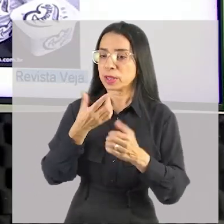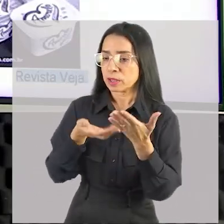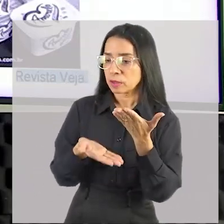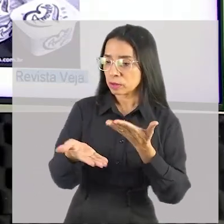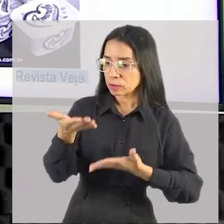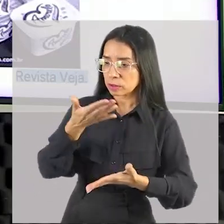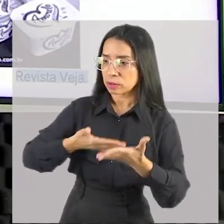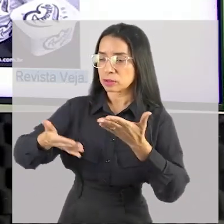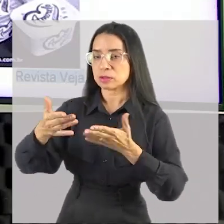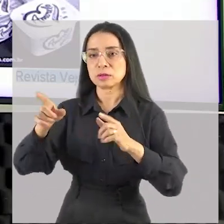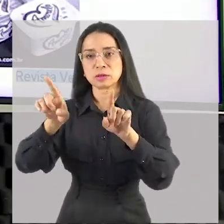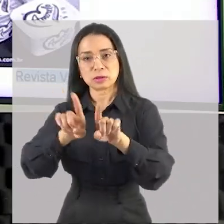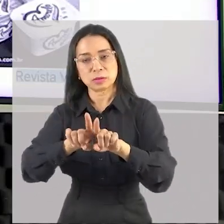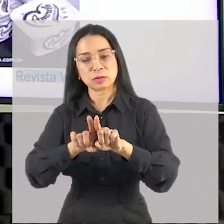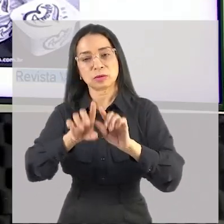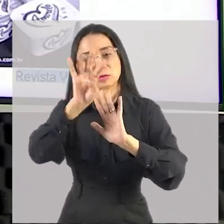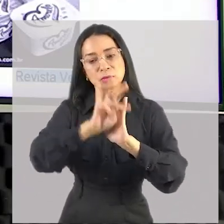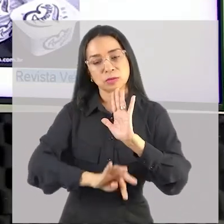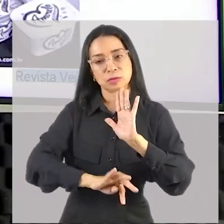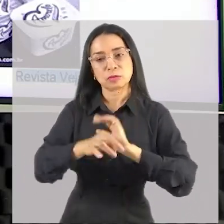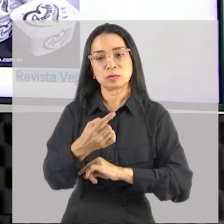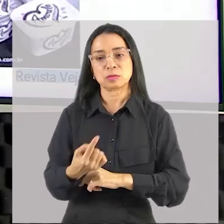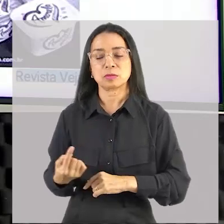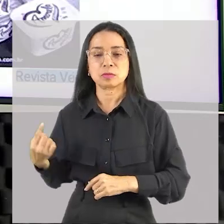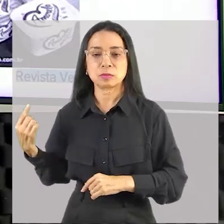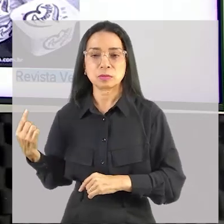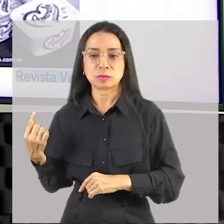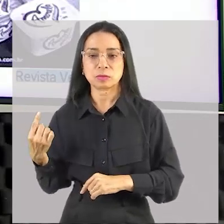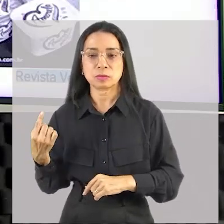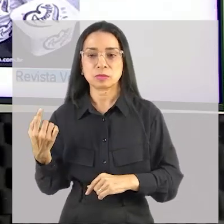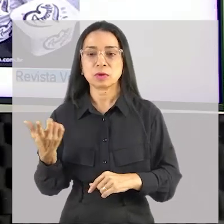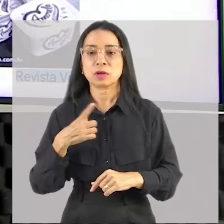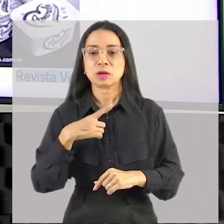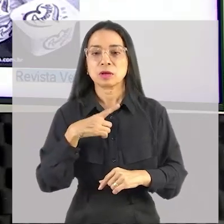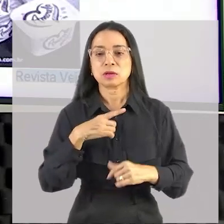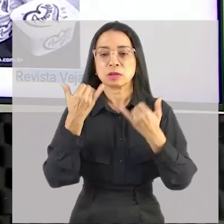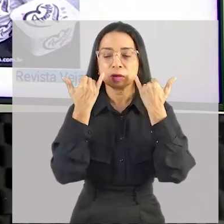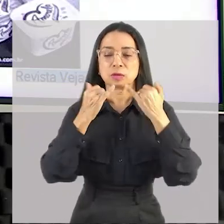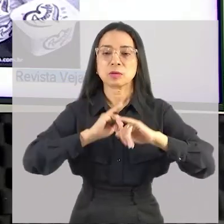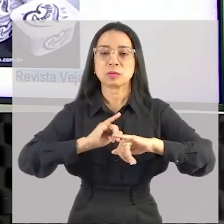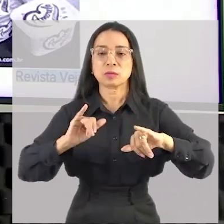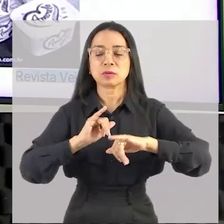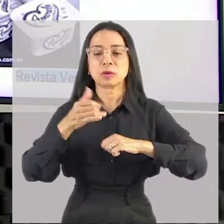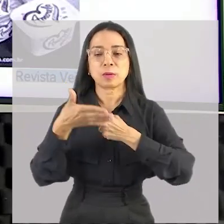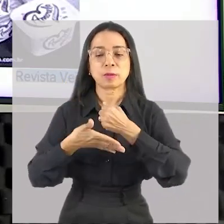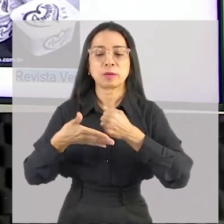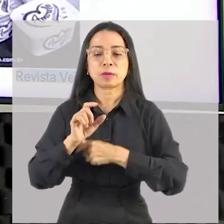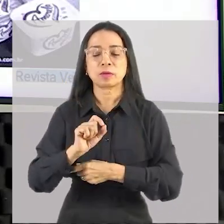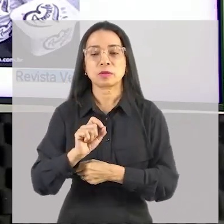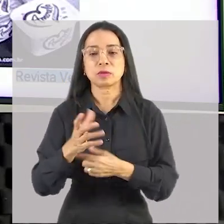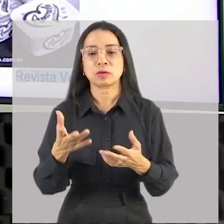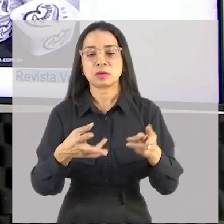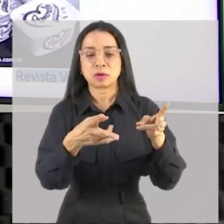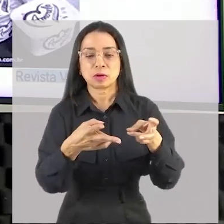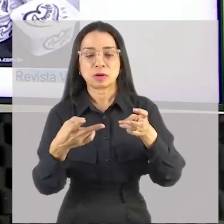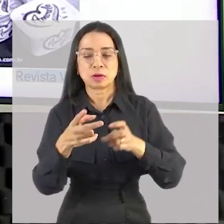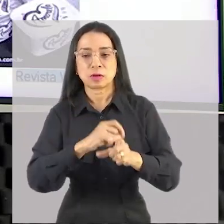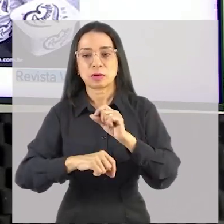ali pelo texto. Então, aqui a gente tem um comercial, basicamente, função conativa. Então, para